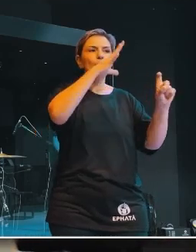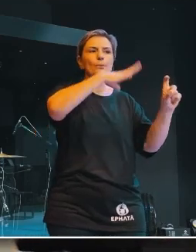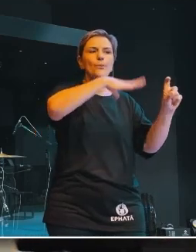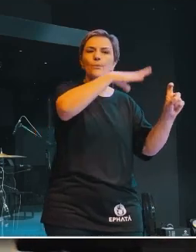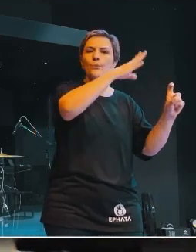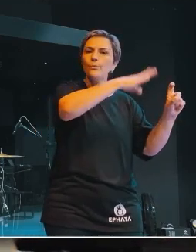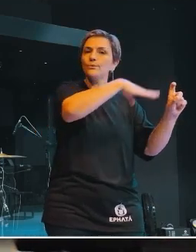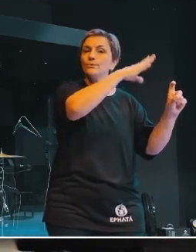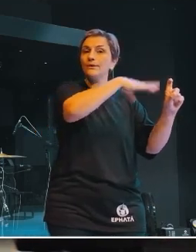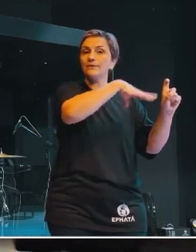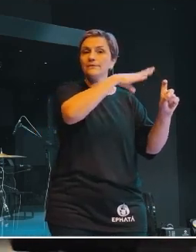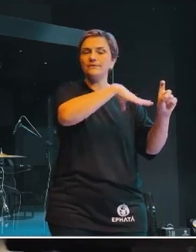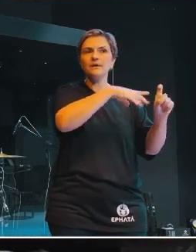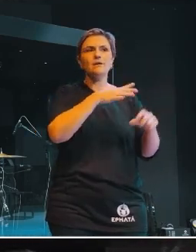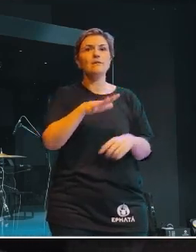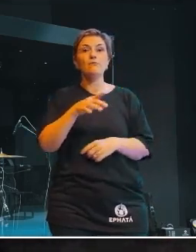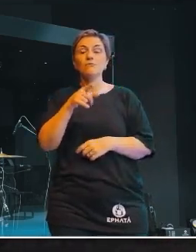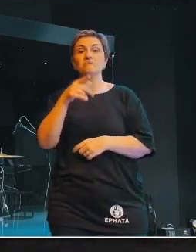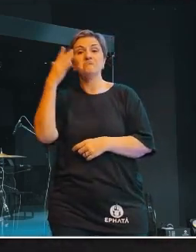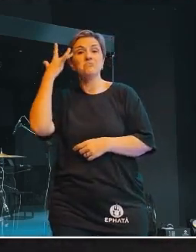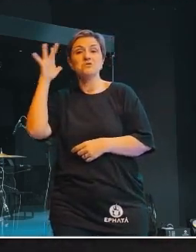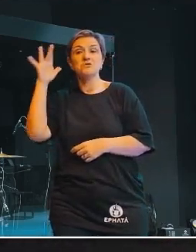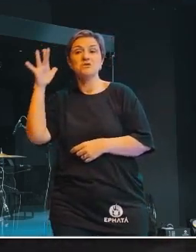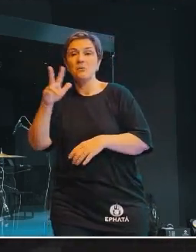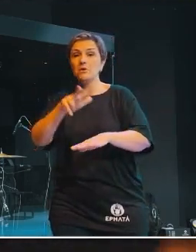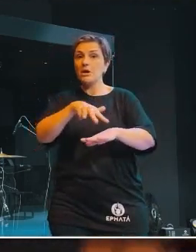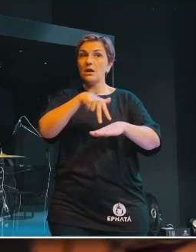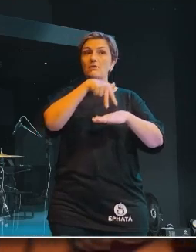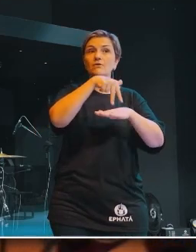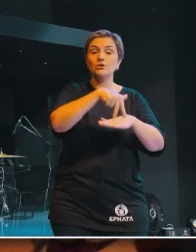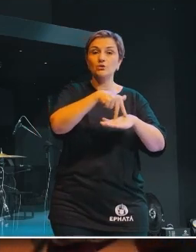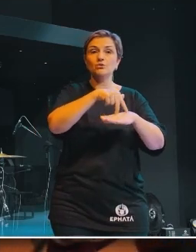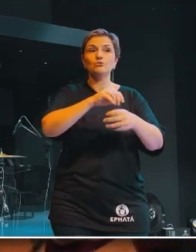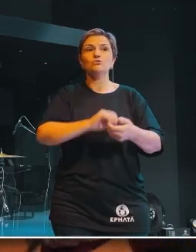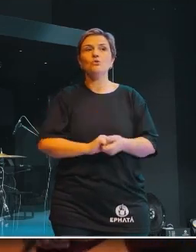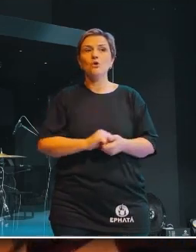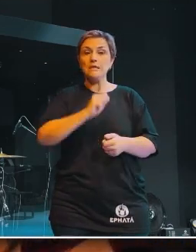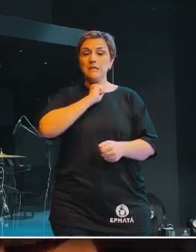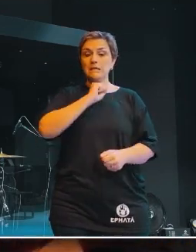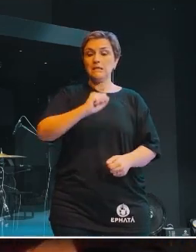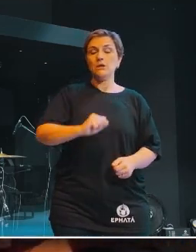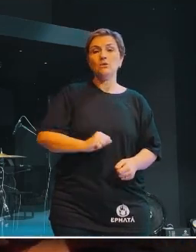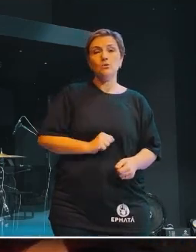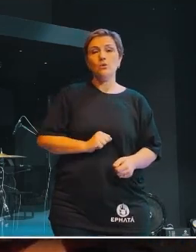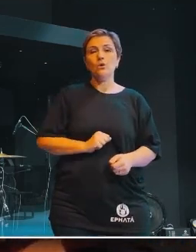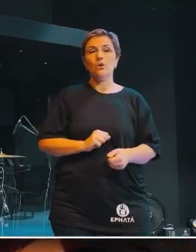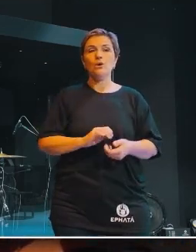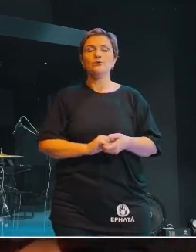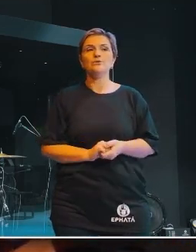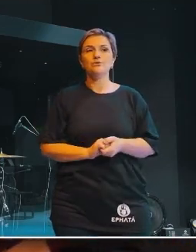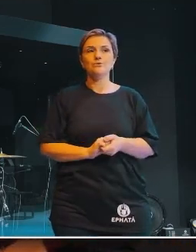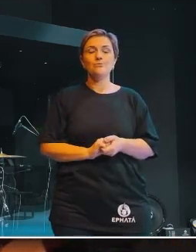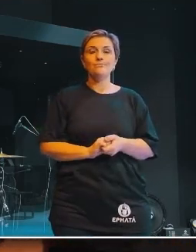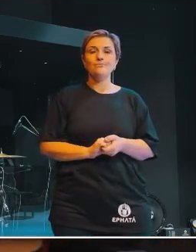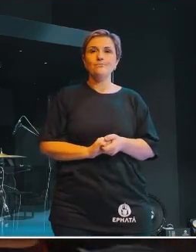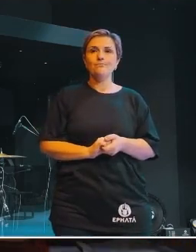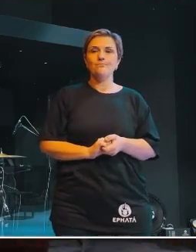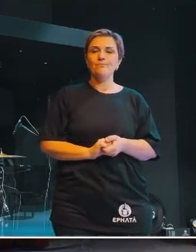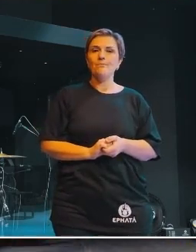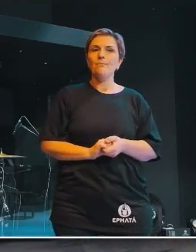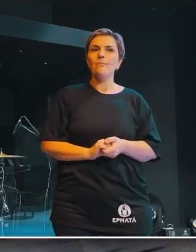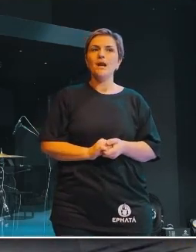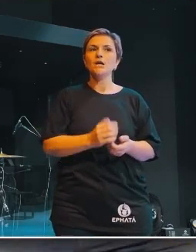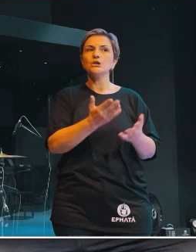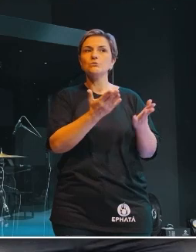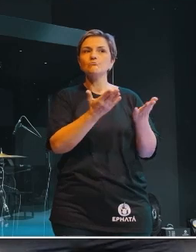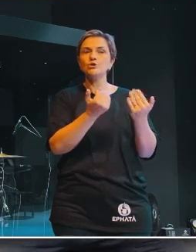Josafá, talvez você não saiba disso, ele levantou levitas e sacerdotes para expressar, para trazer